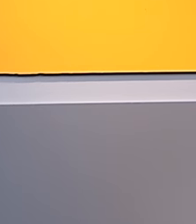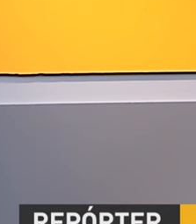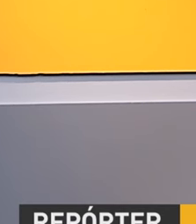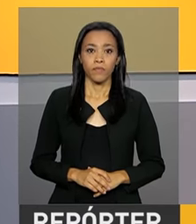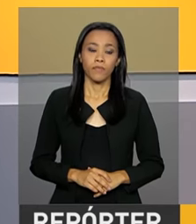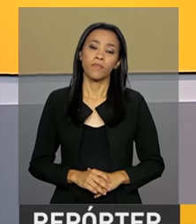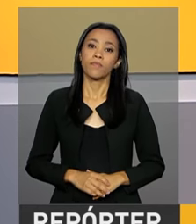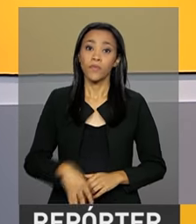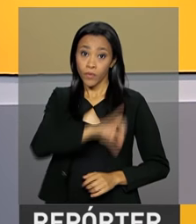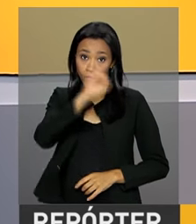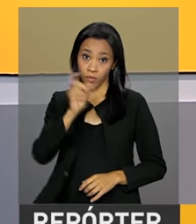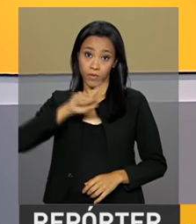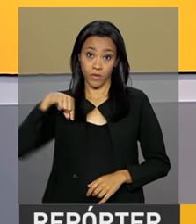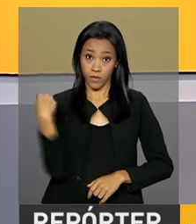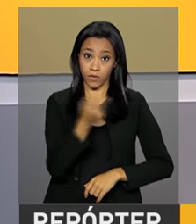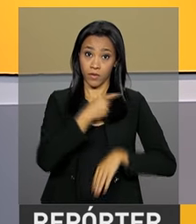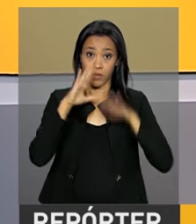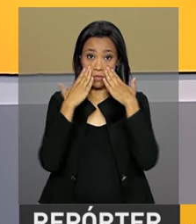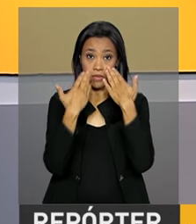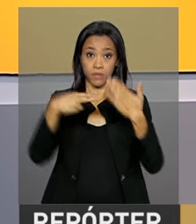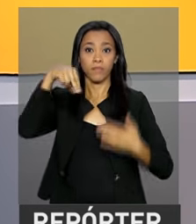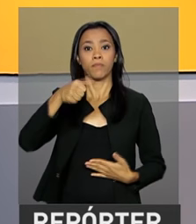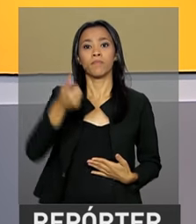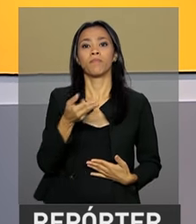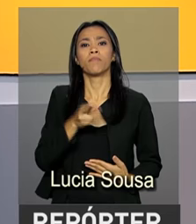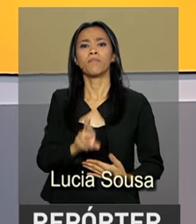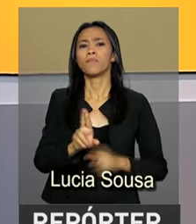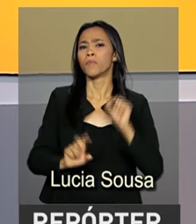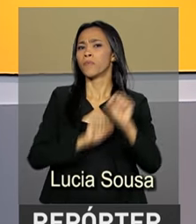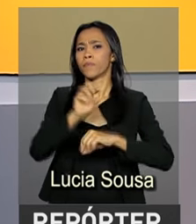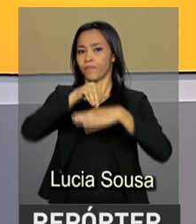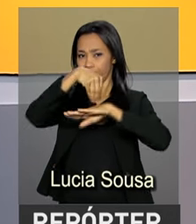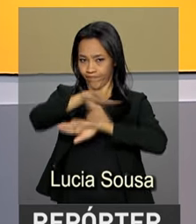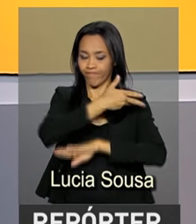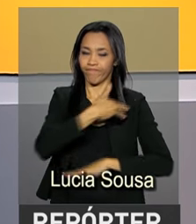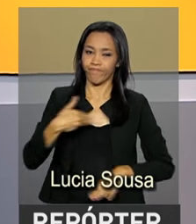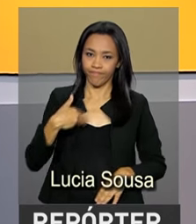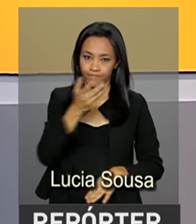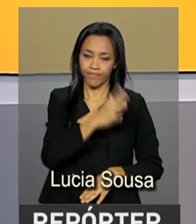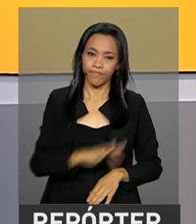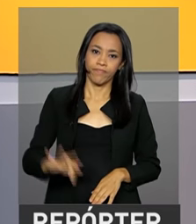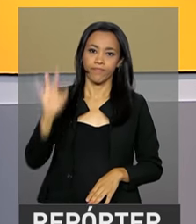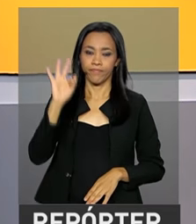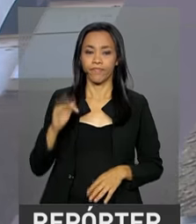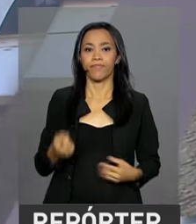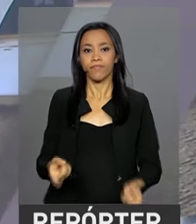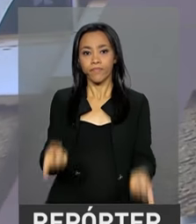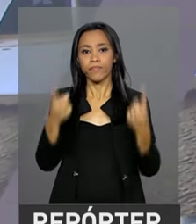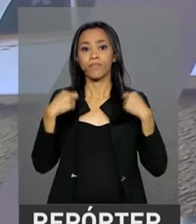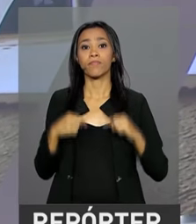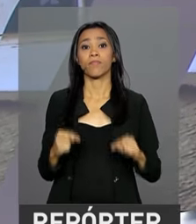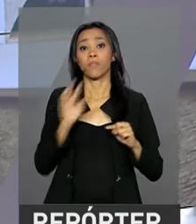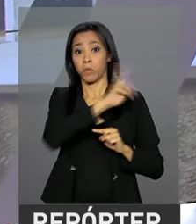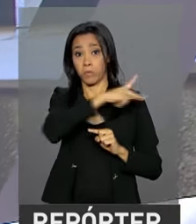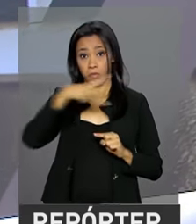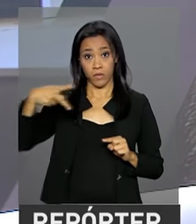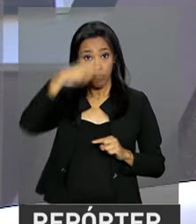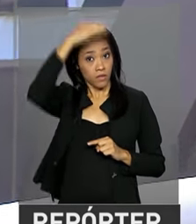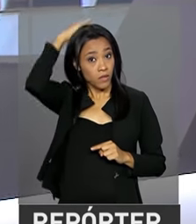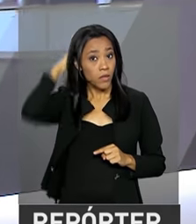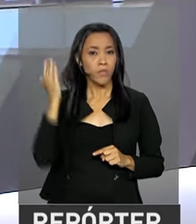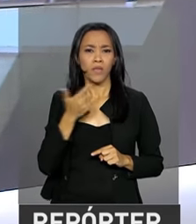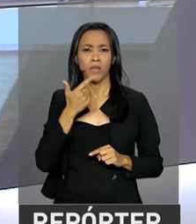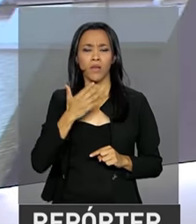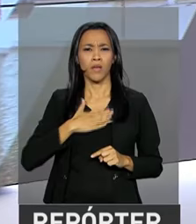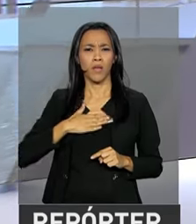lá estamos de volta com repórter nbr e as notícias do governo federal o presidente michel temer funcional